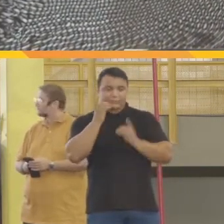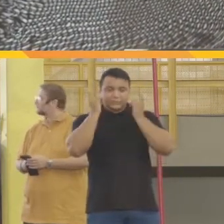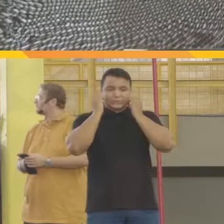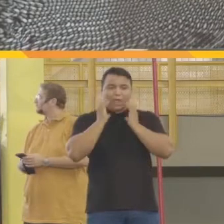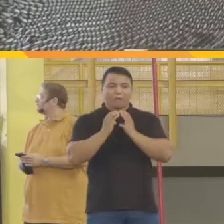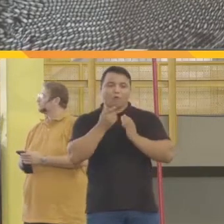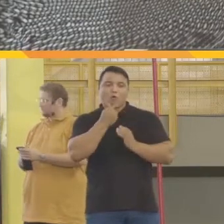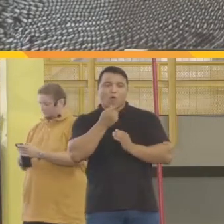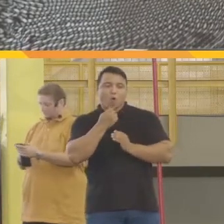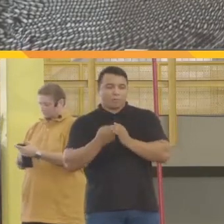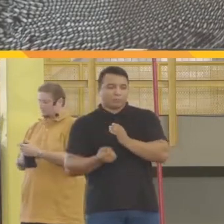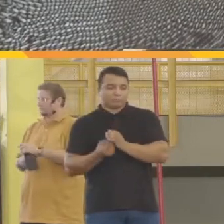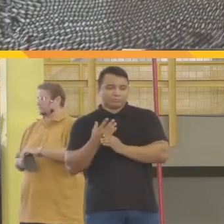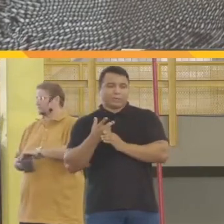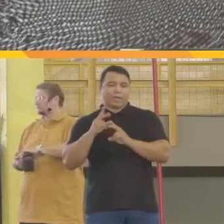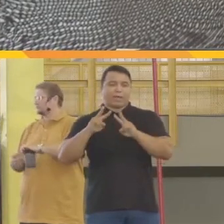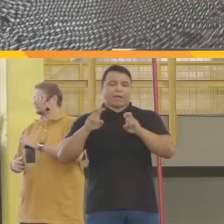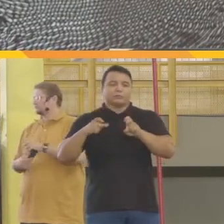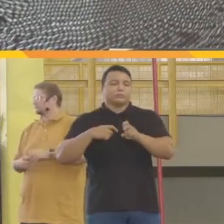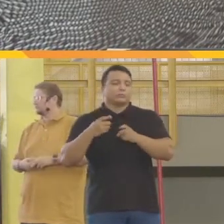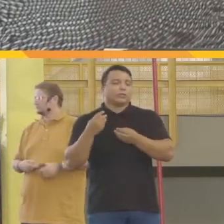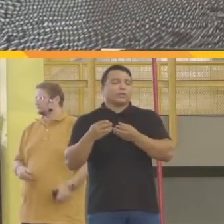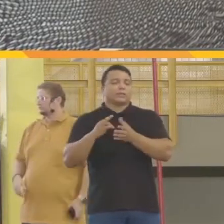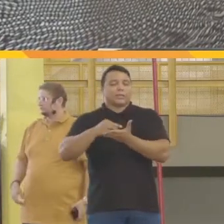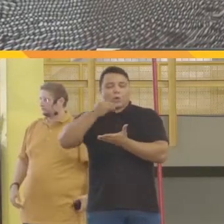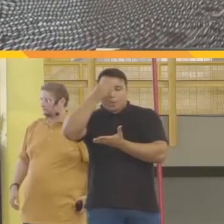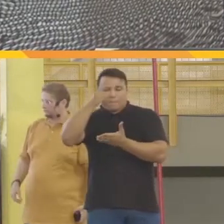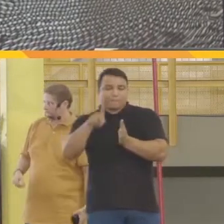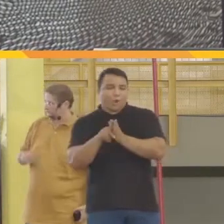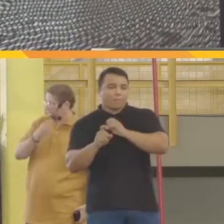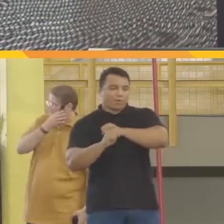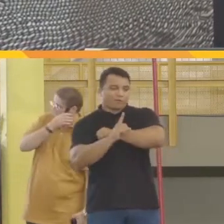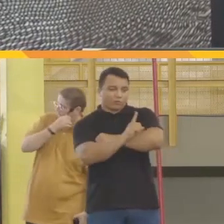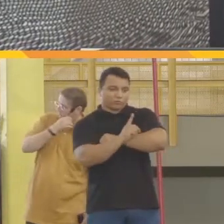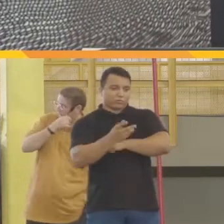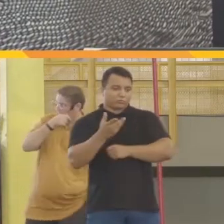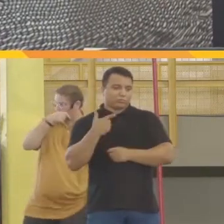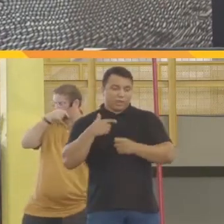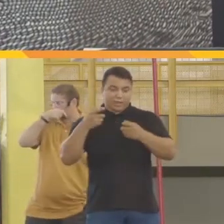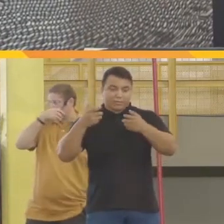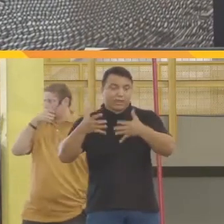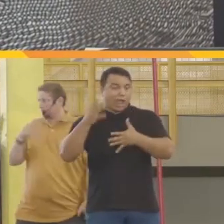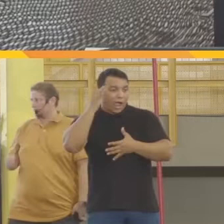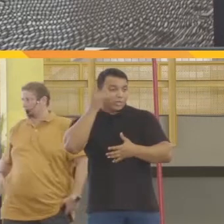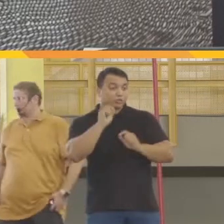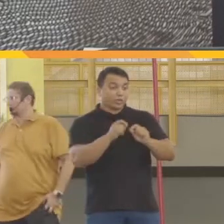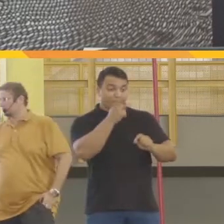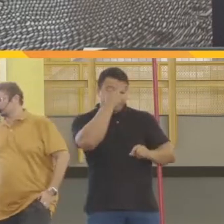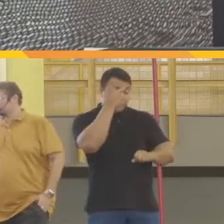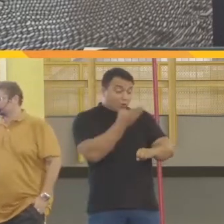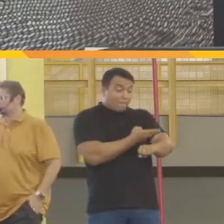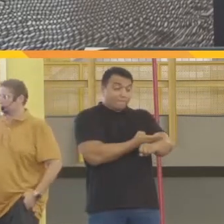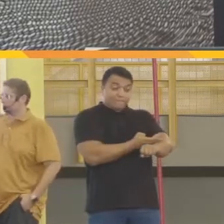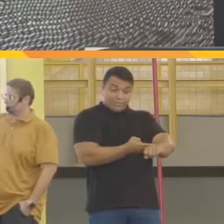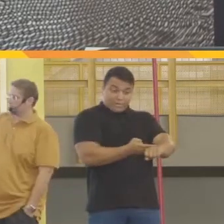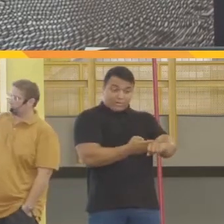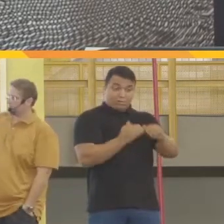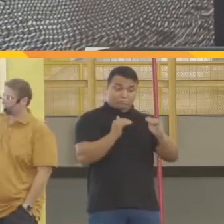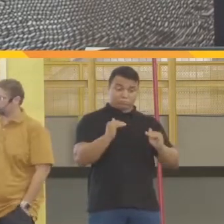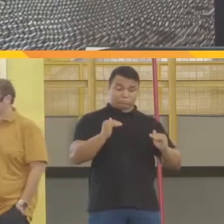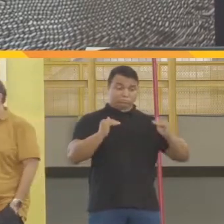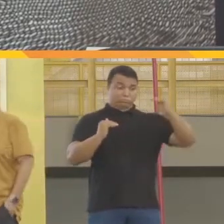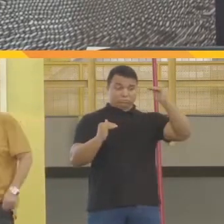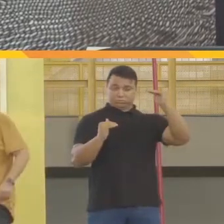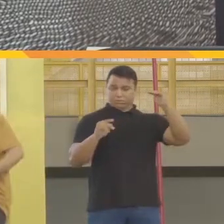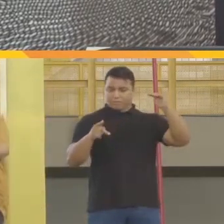darwinistas sociais, eles consideravam a superioridade branca algo impossível de